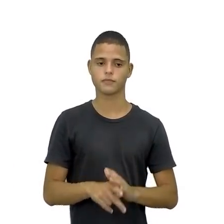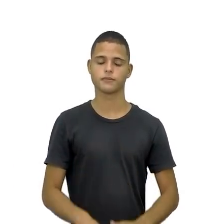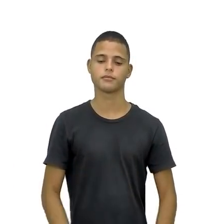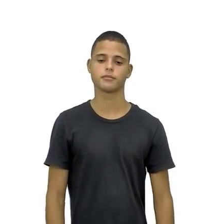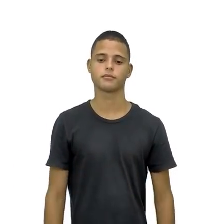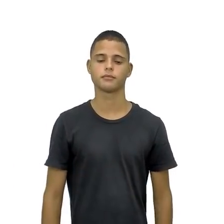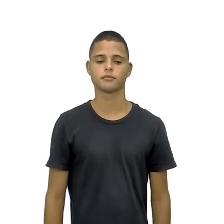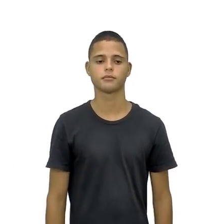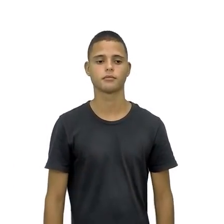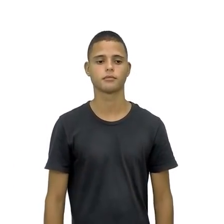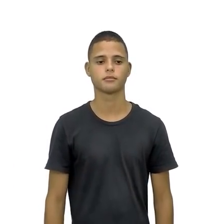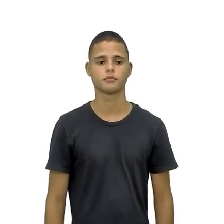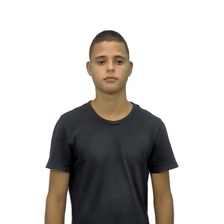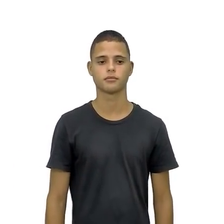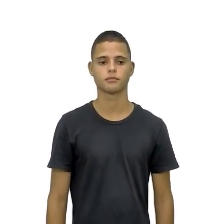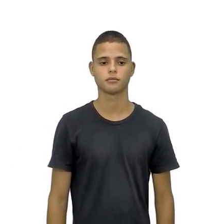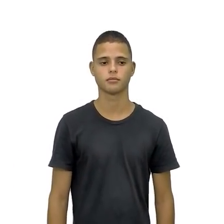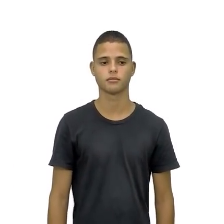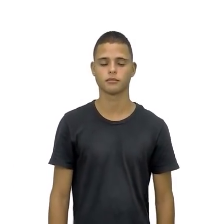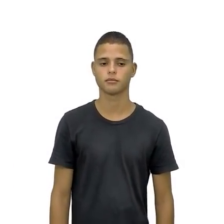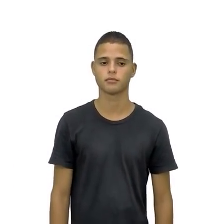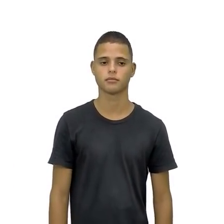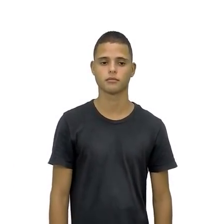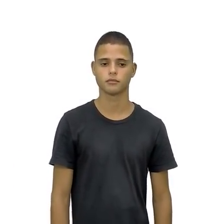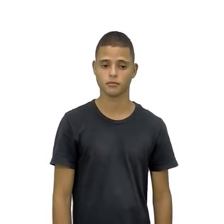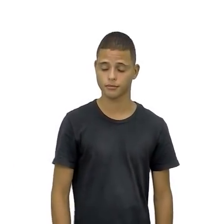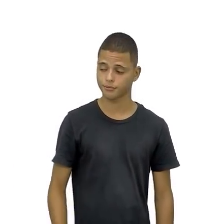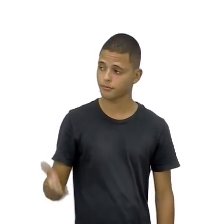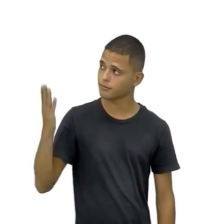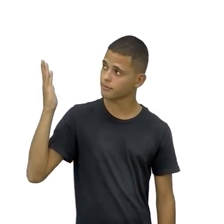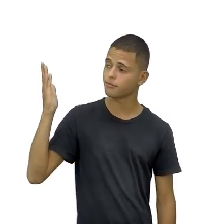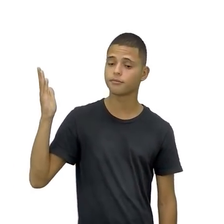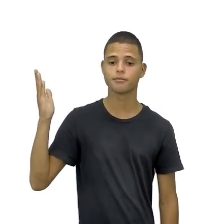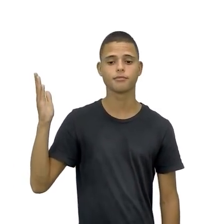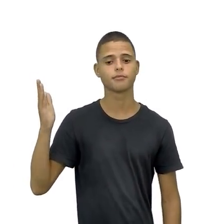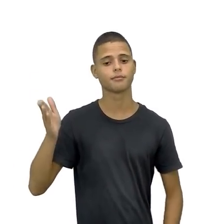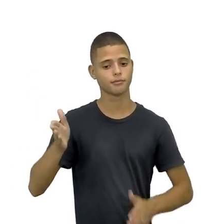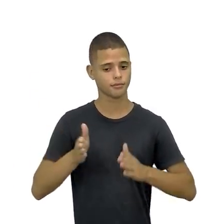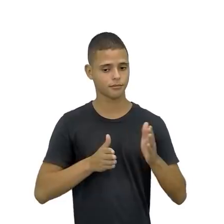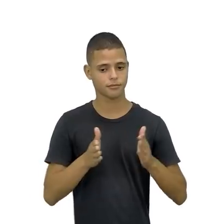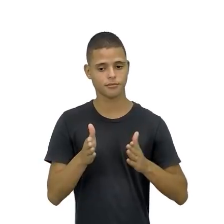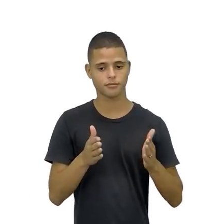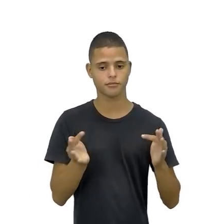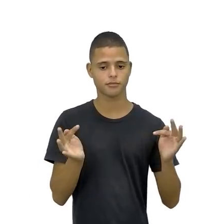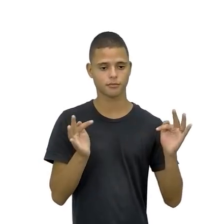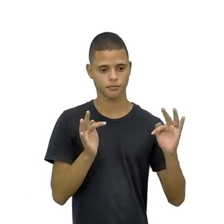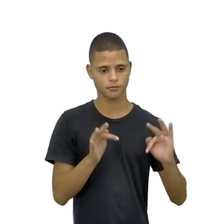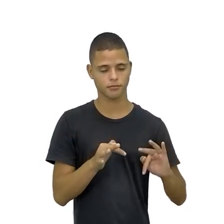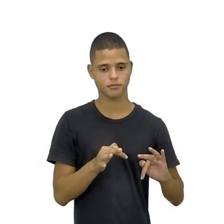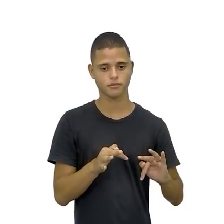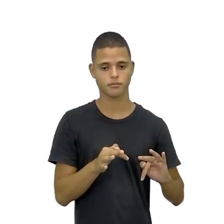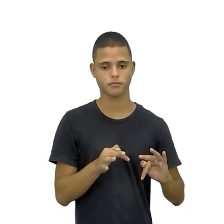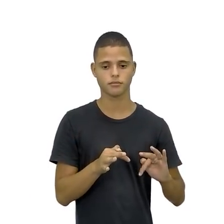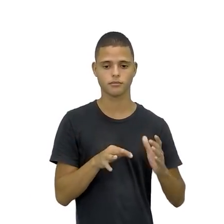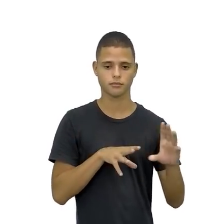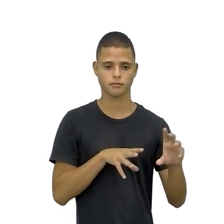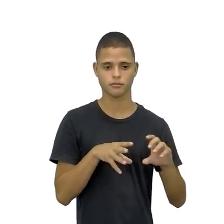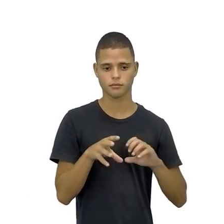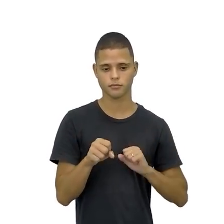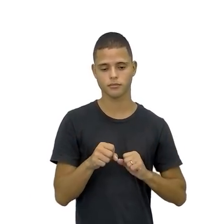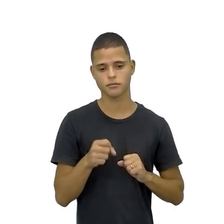Bom, estamos entrando, então, aqui agora nesse momento, né, de finalização da nossa